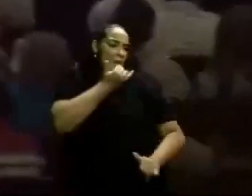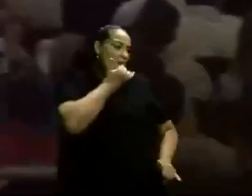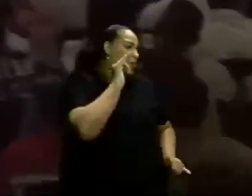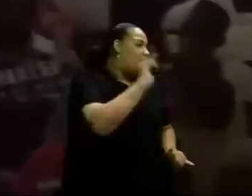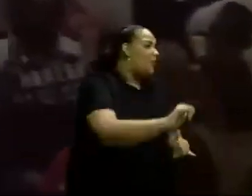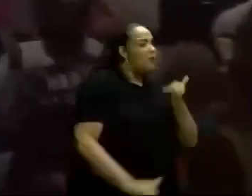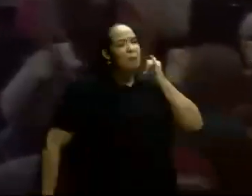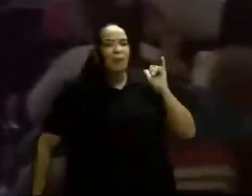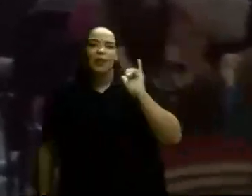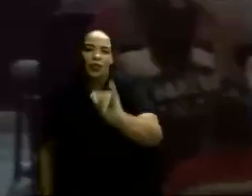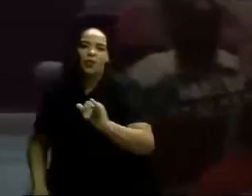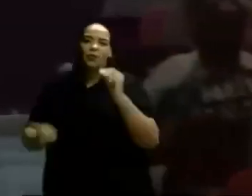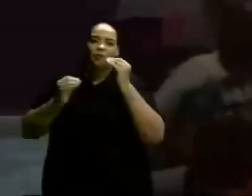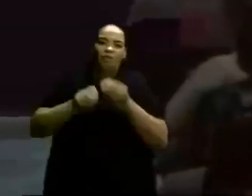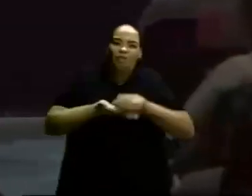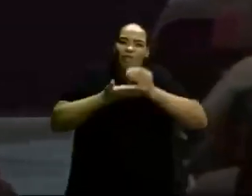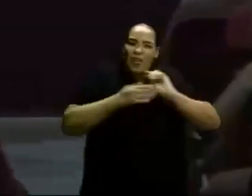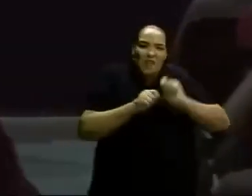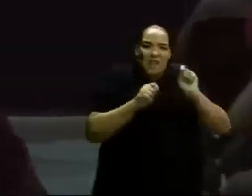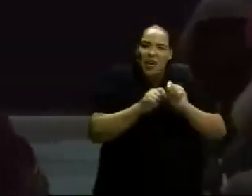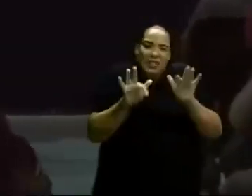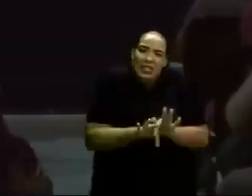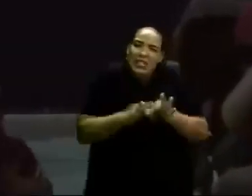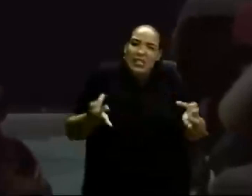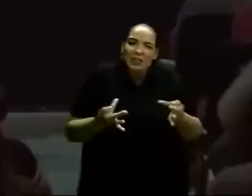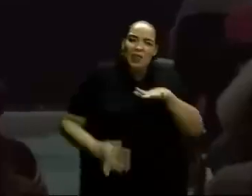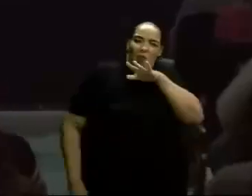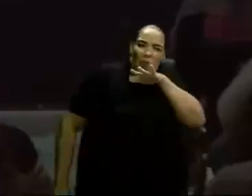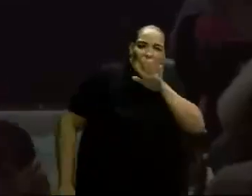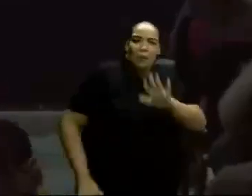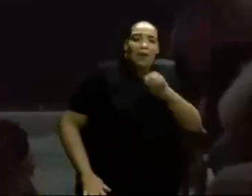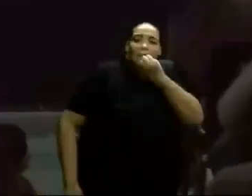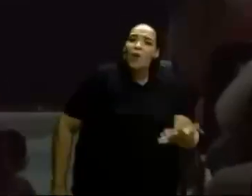tiver que perdoar. Bebe logo esse vinagre.